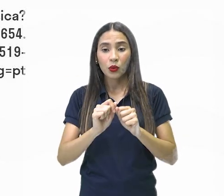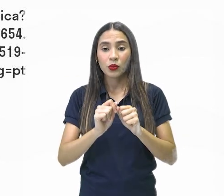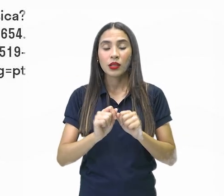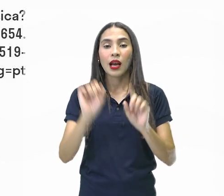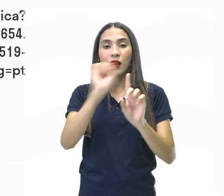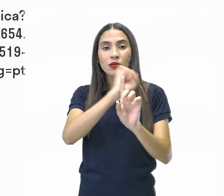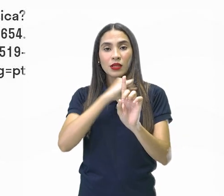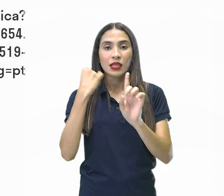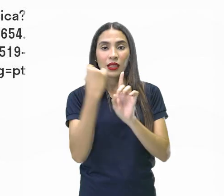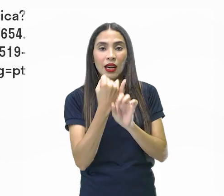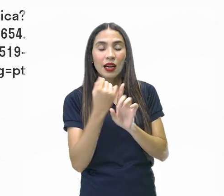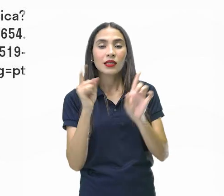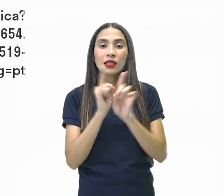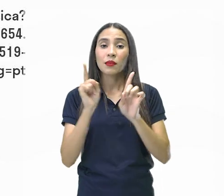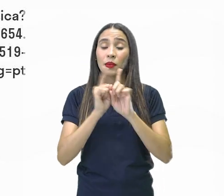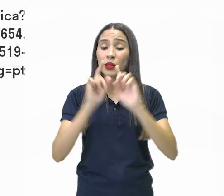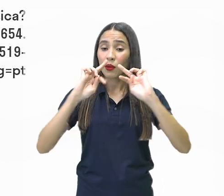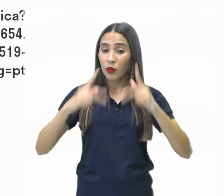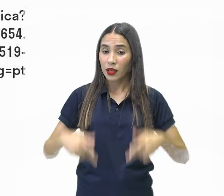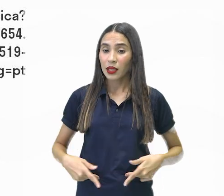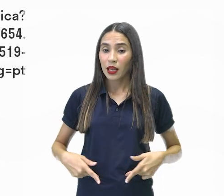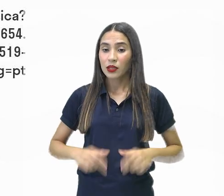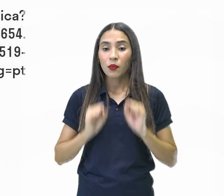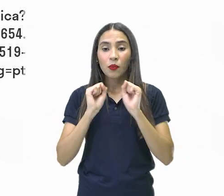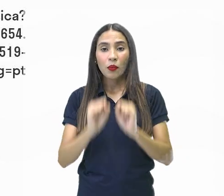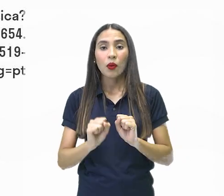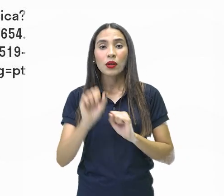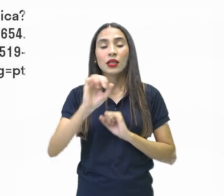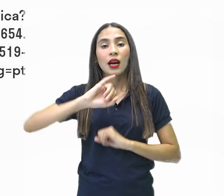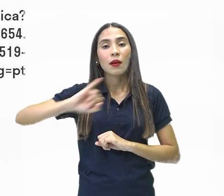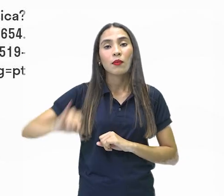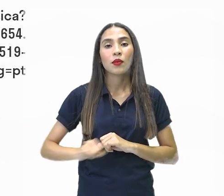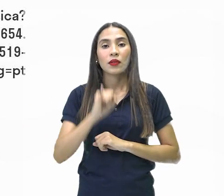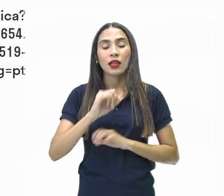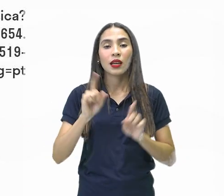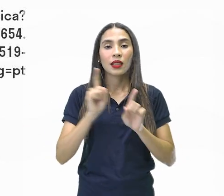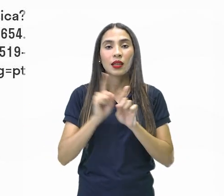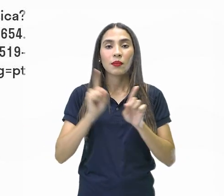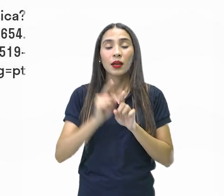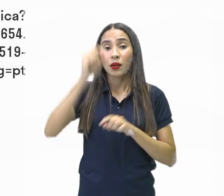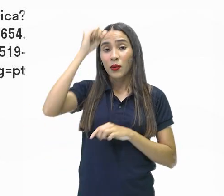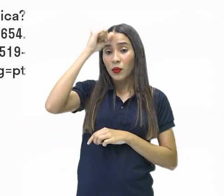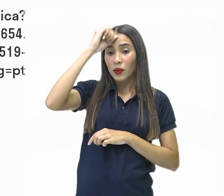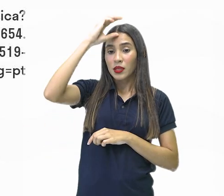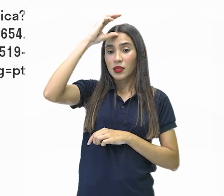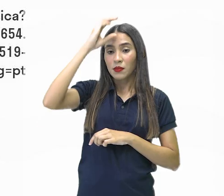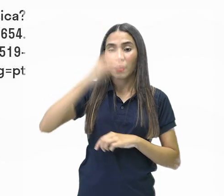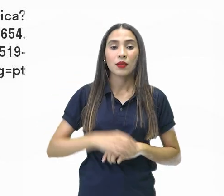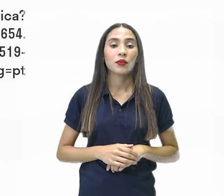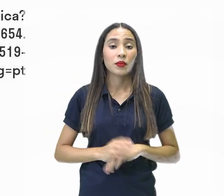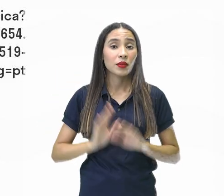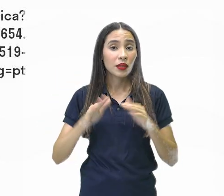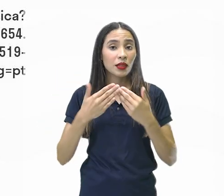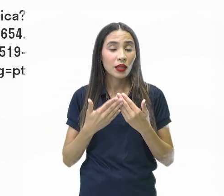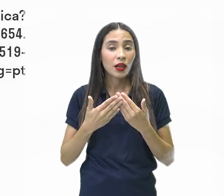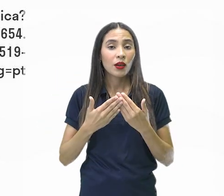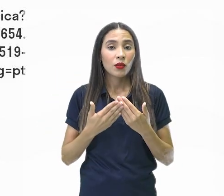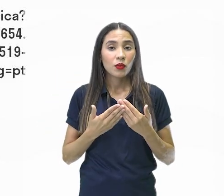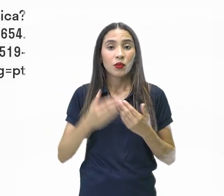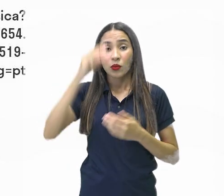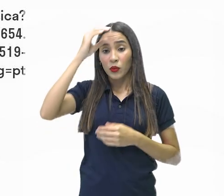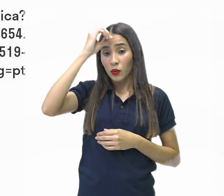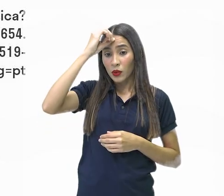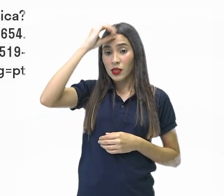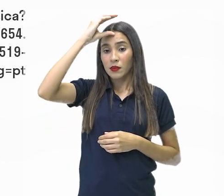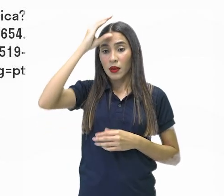para que a sociedade, para que a humanidade possa usufruir, então, desse conhecimento. Então, muitos